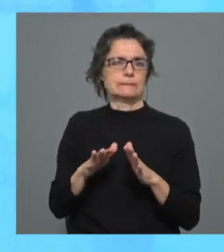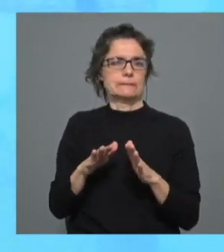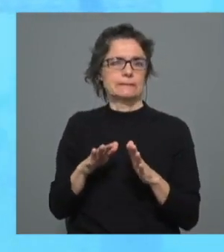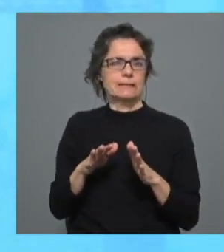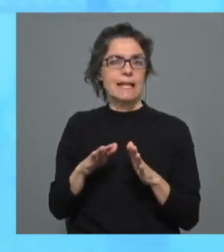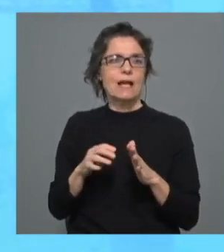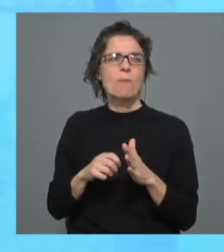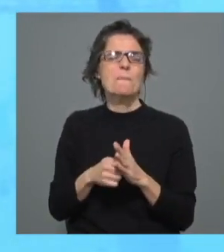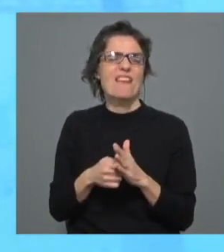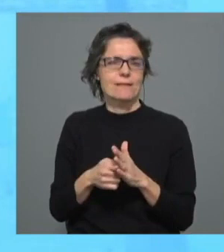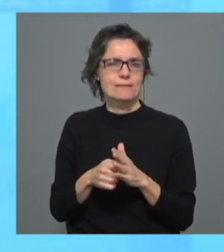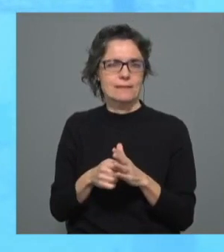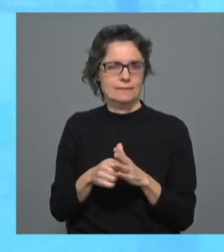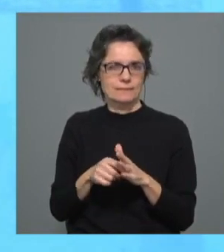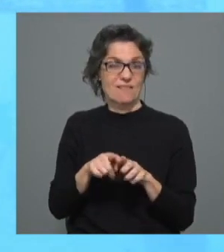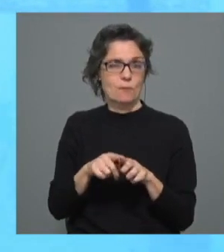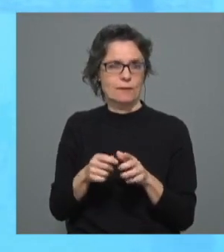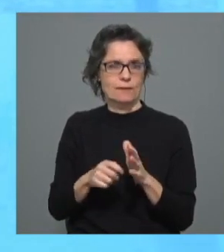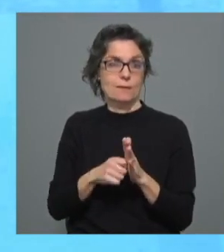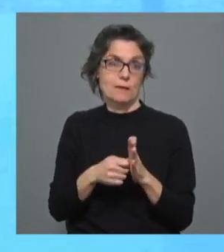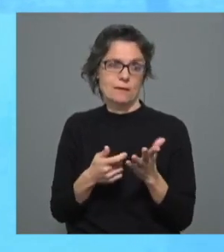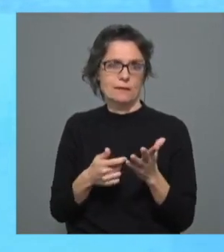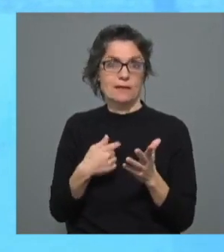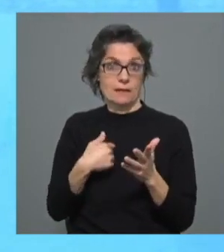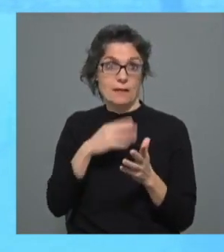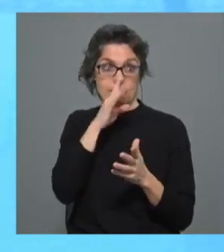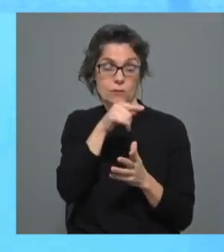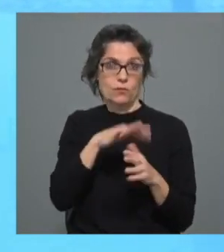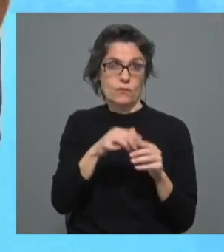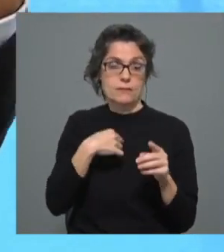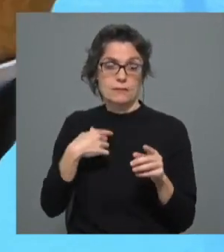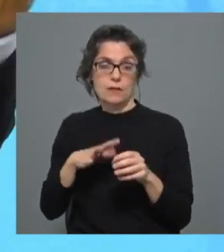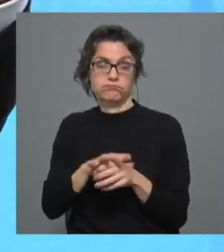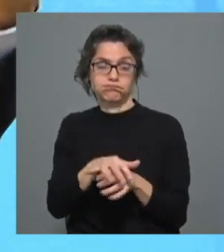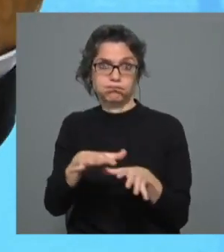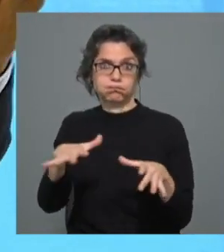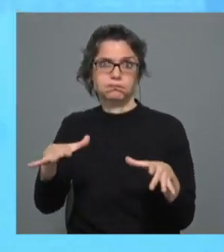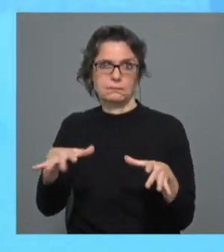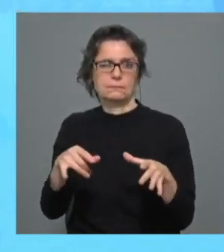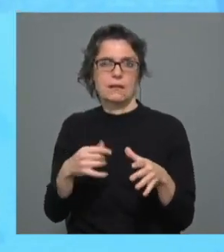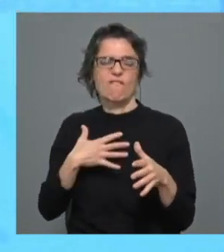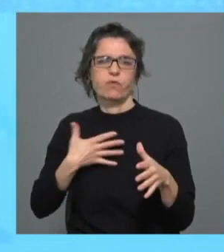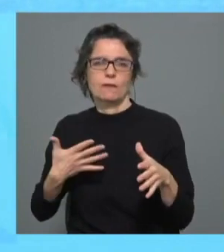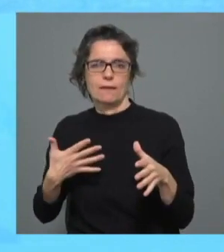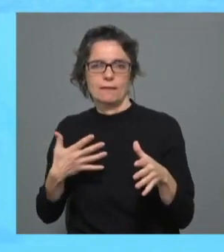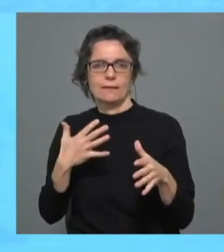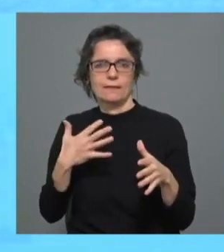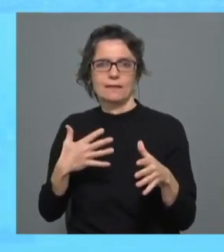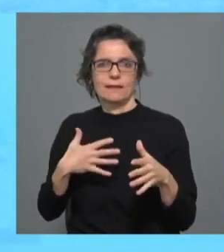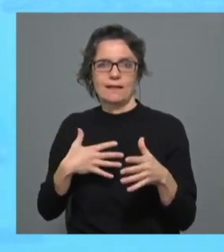não serem usadas. Essa é a essência da dissuasão. E o paradoxo da dissuasão corresponde em ter a vontade de usar os meios que não queremos